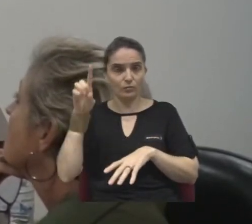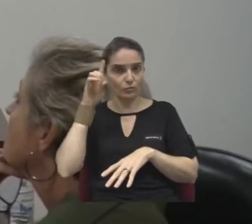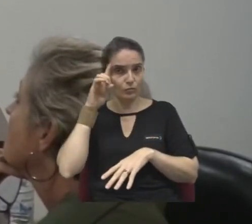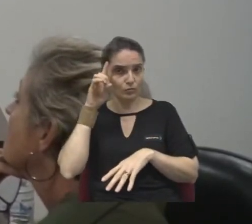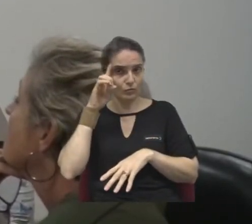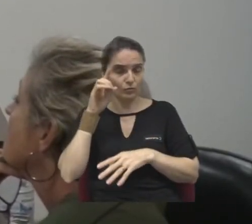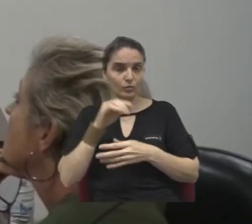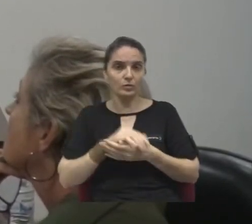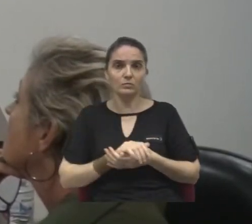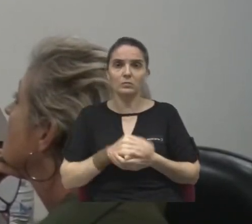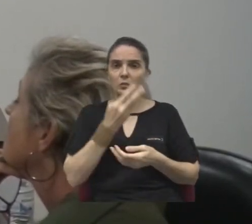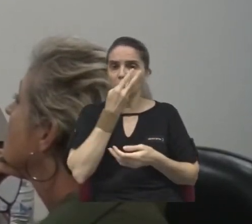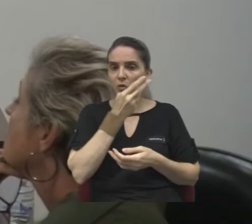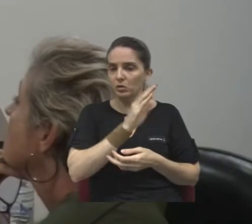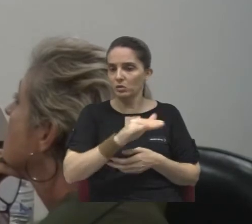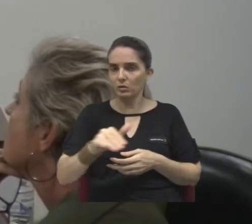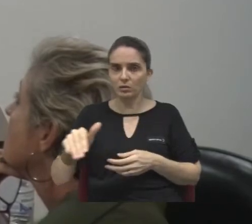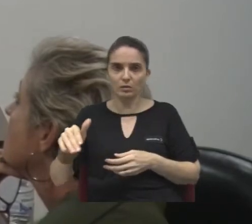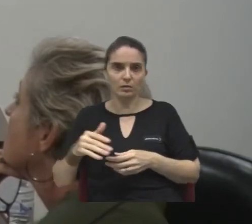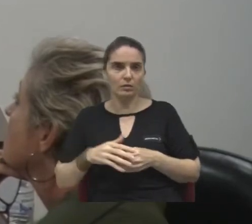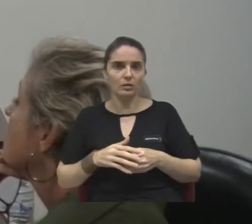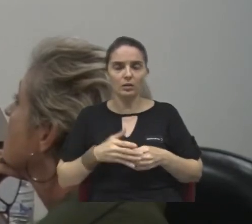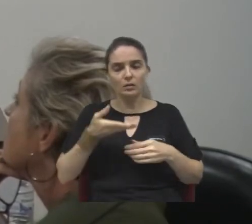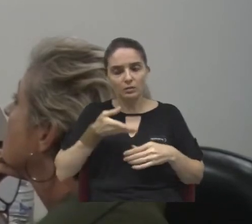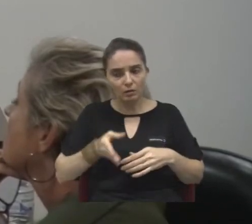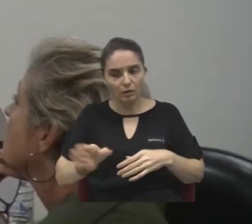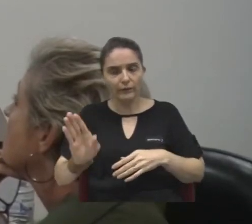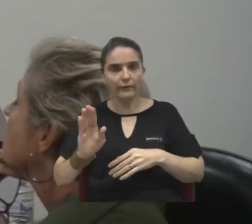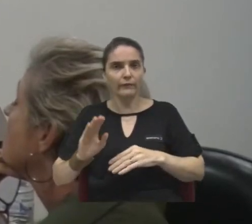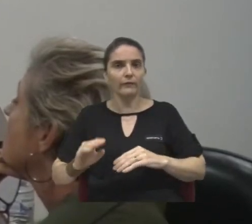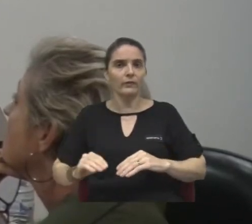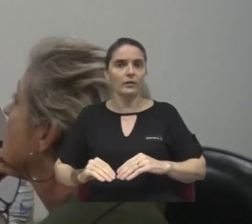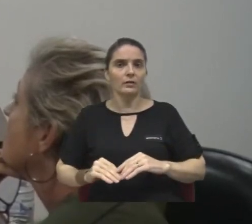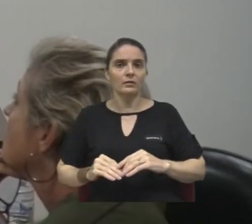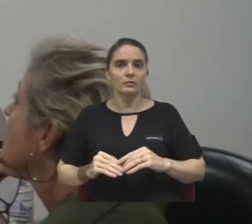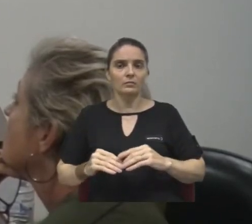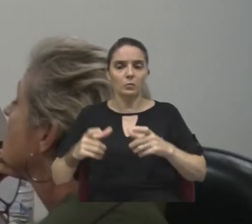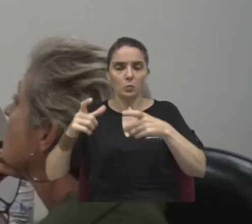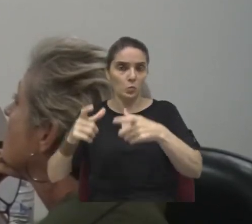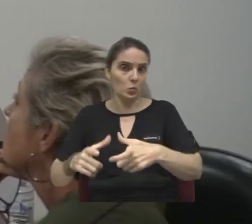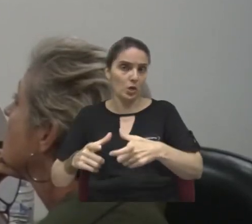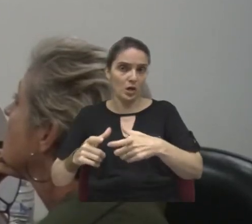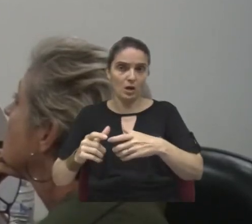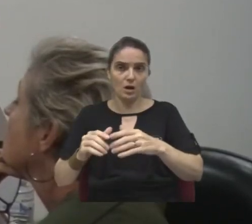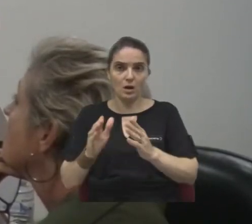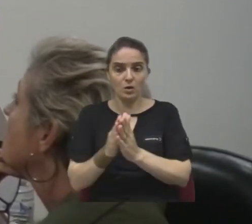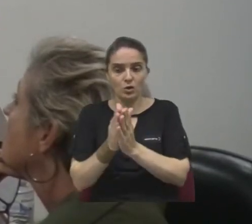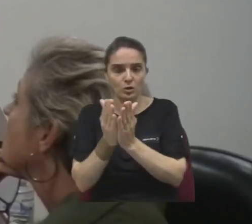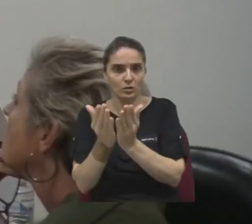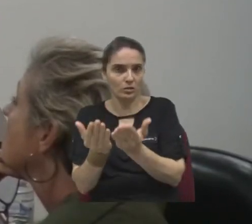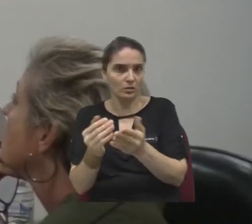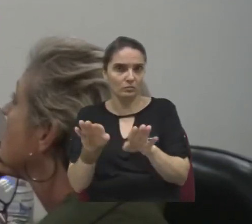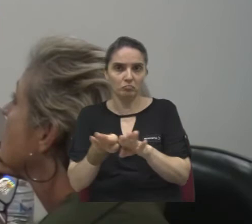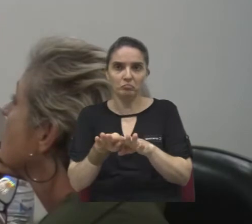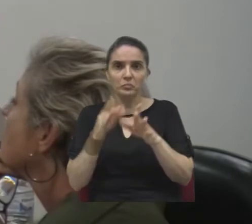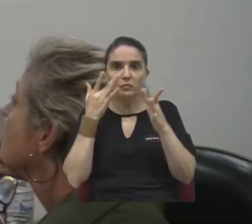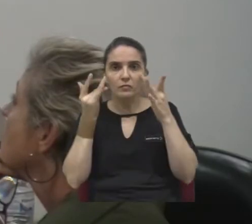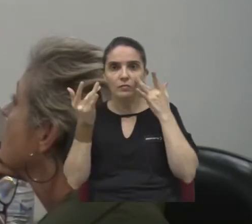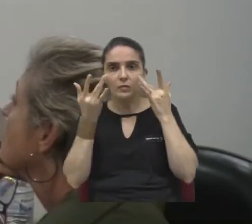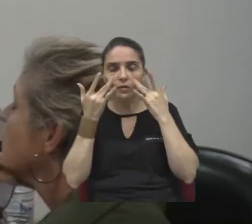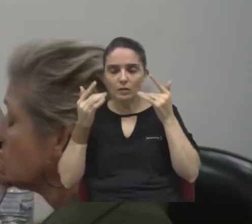crianças, excursões que levam as crianças até a biblioteca, até o teatro, é um lugar onde tem pista de caminhada, onde vão